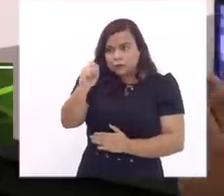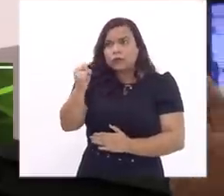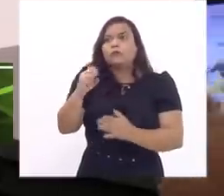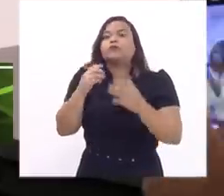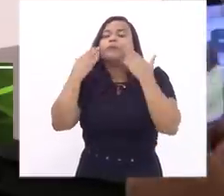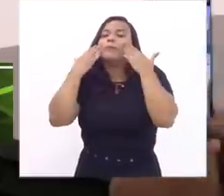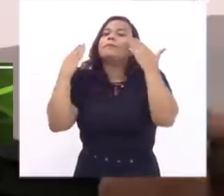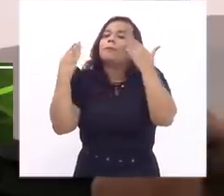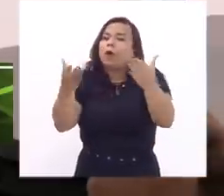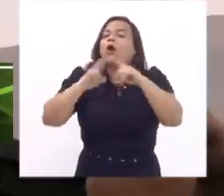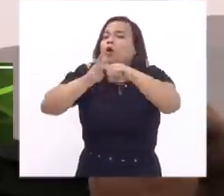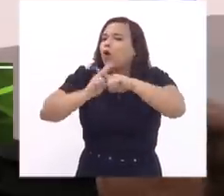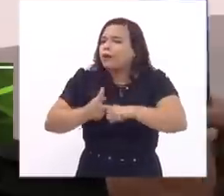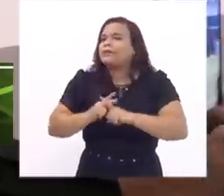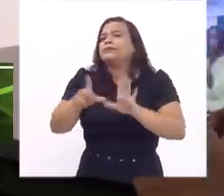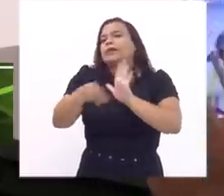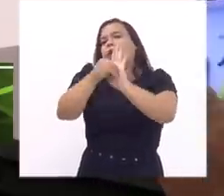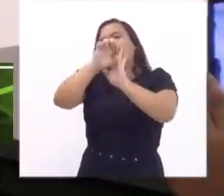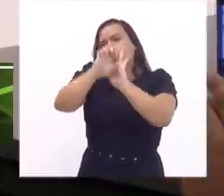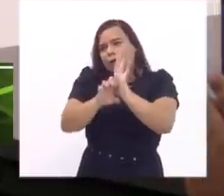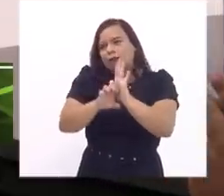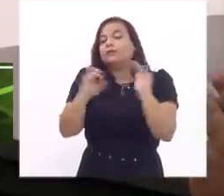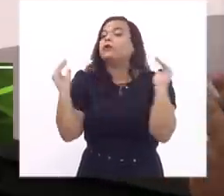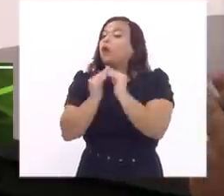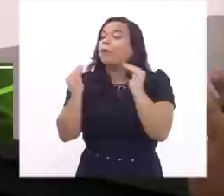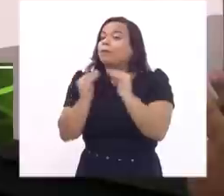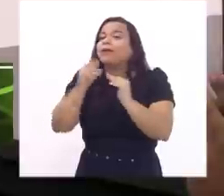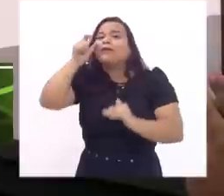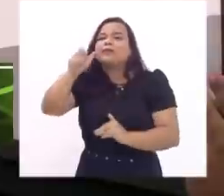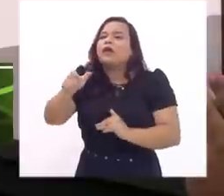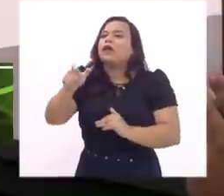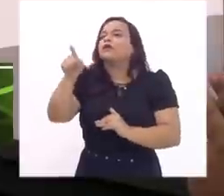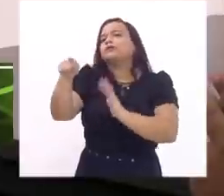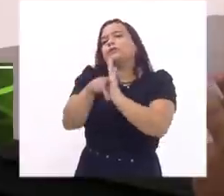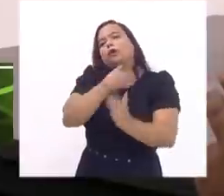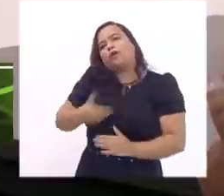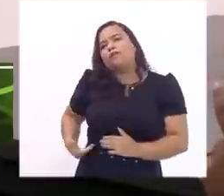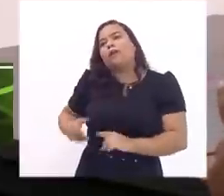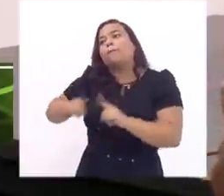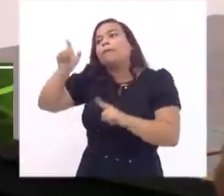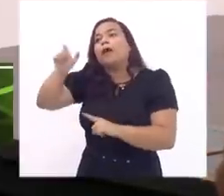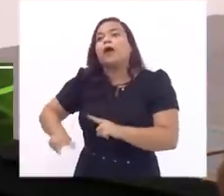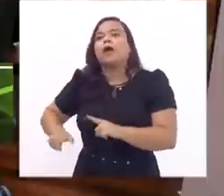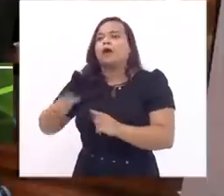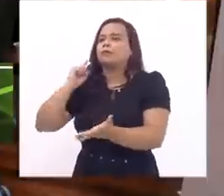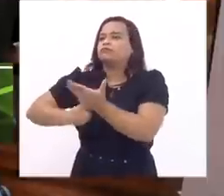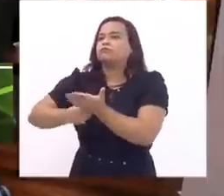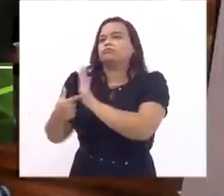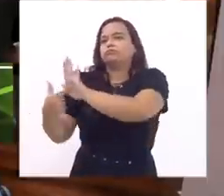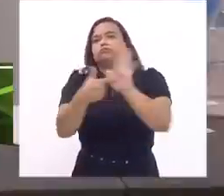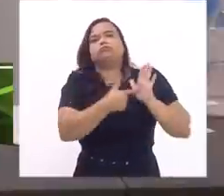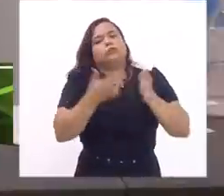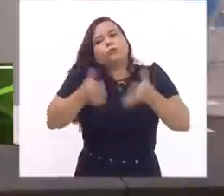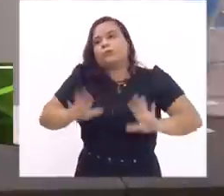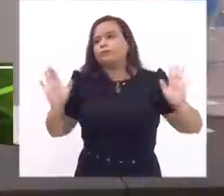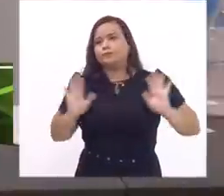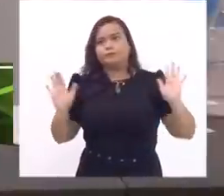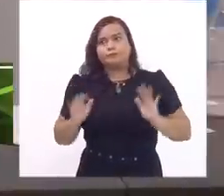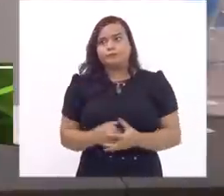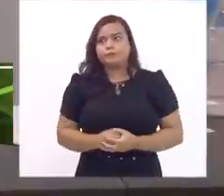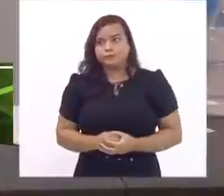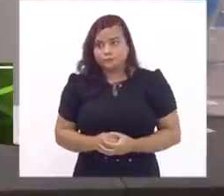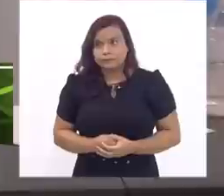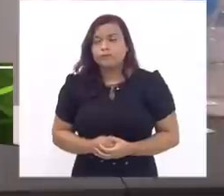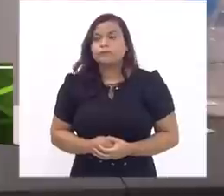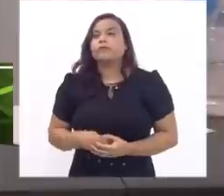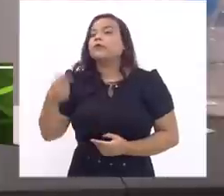ementa de acordo com o que é o interesse da base do governo. Mas ela não se compromete em apresentar. A outra saída é nós